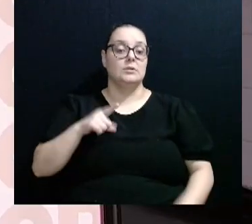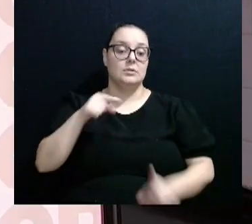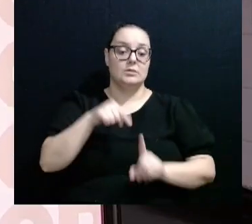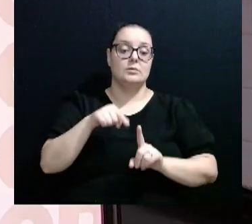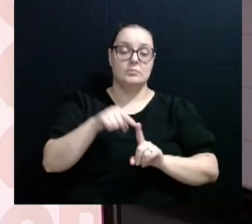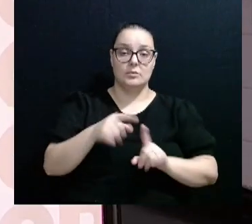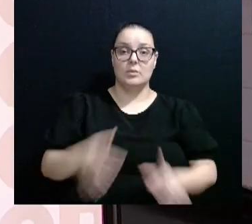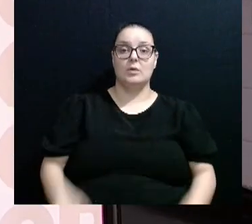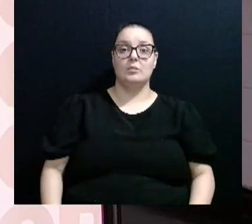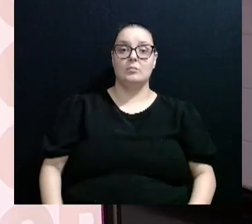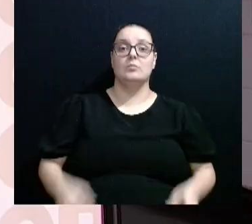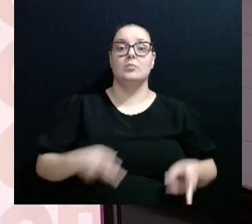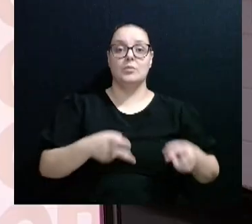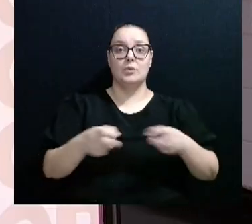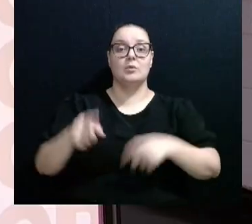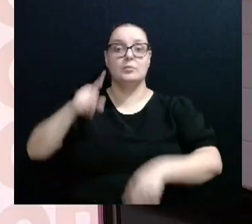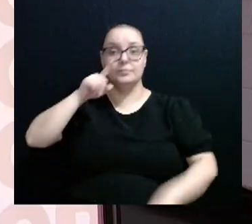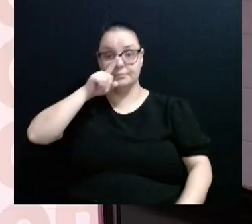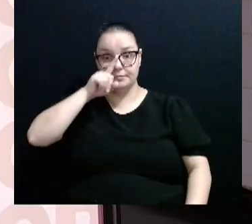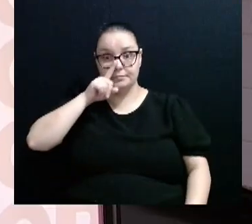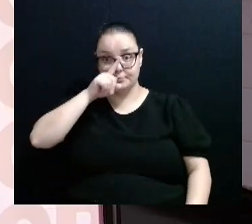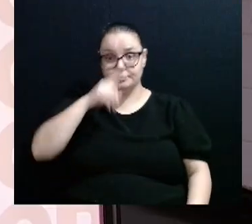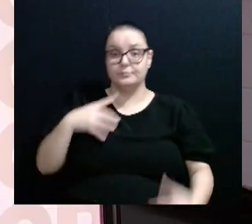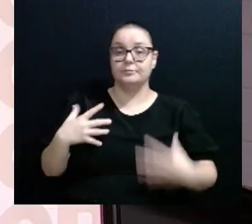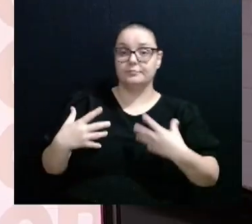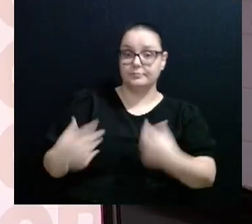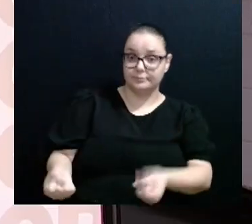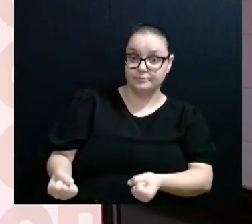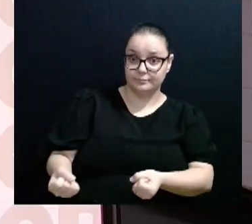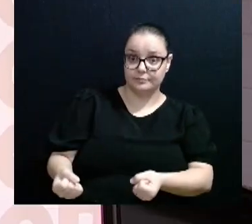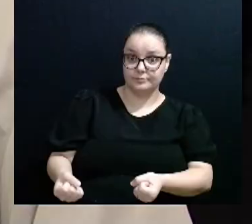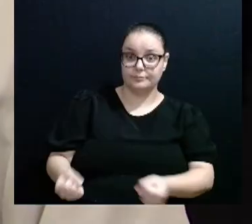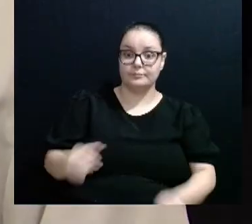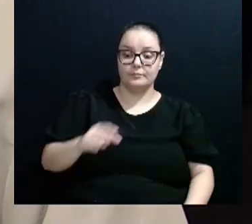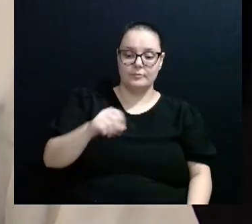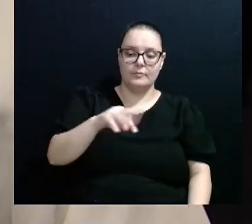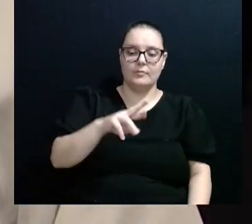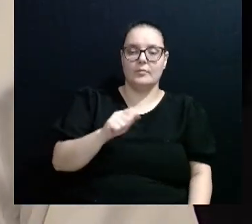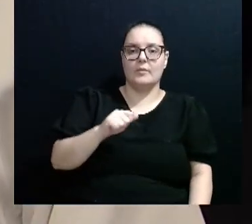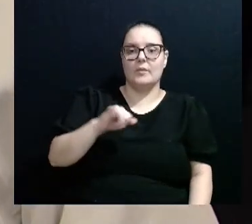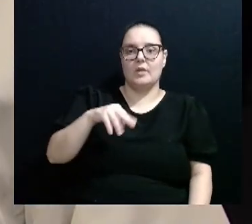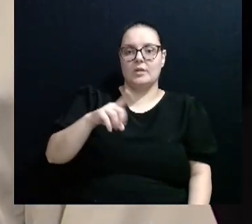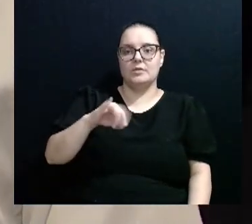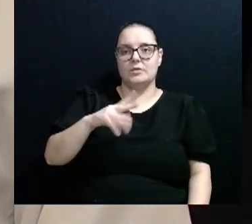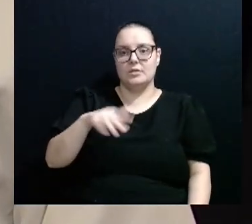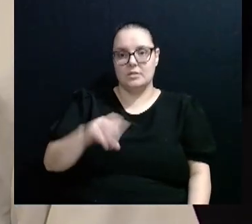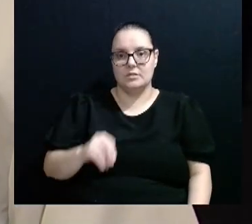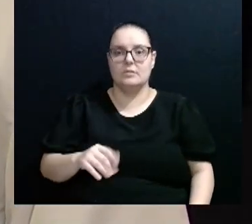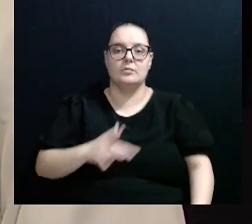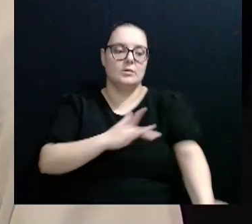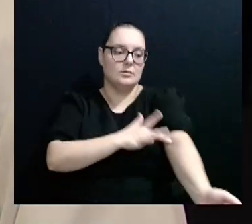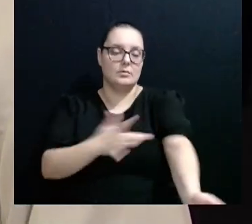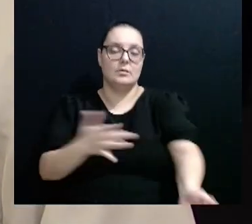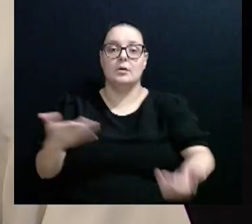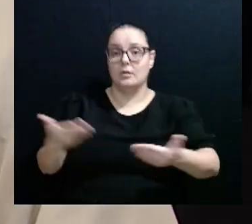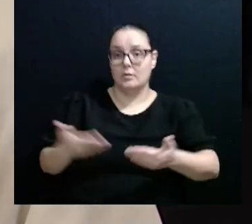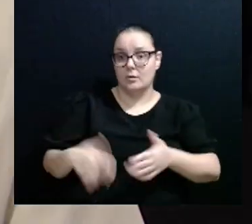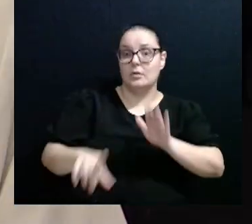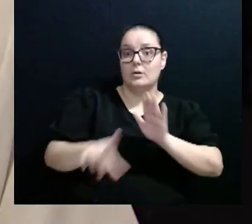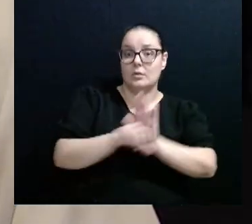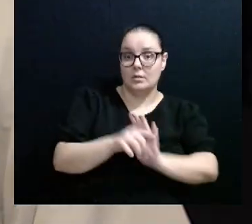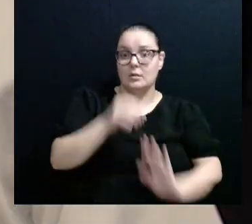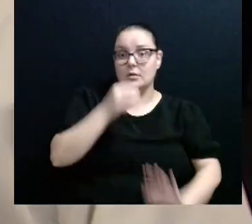os riscos ao receptor e as contraindicações à doação. Atualmente, a legislação prevê que o doador de